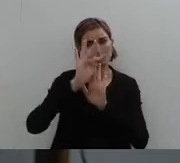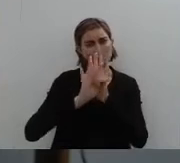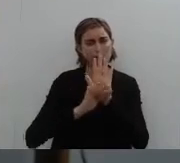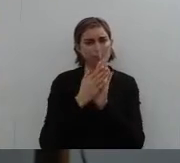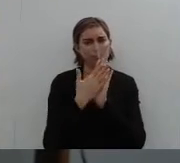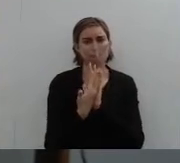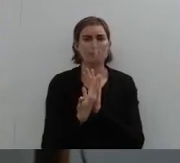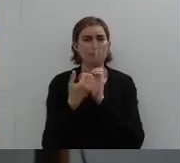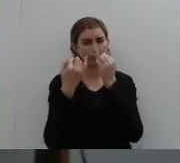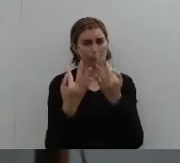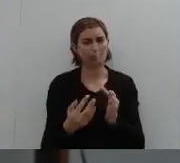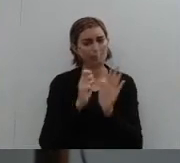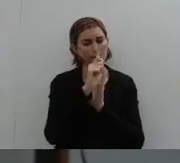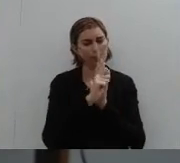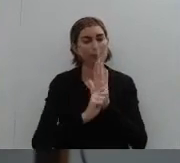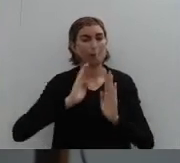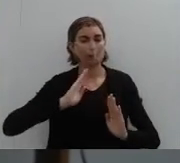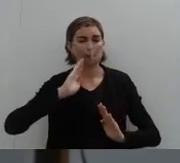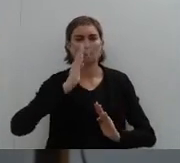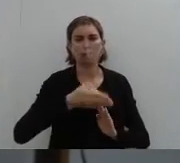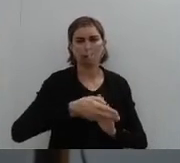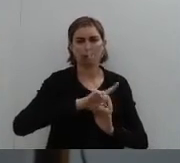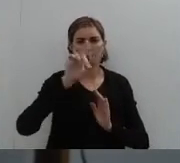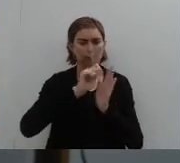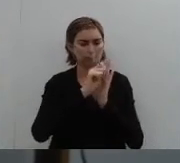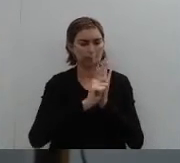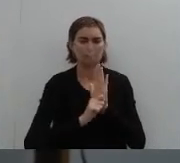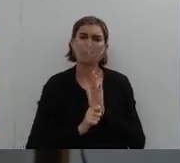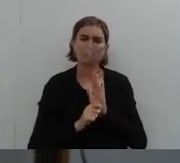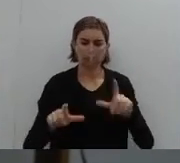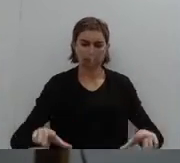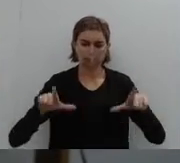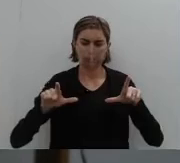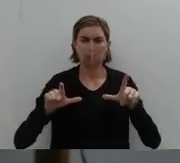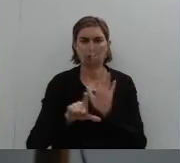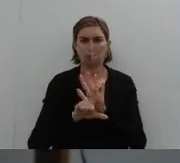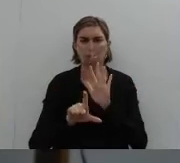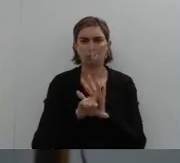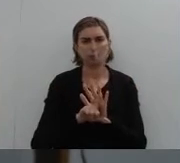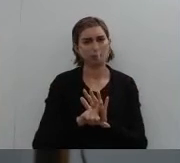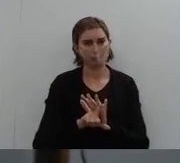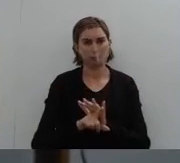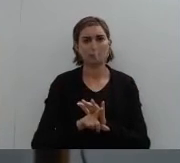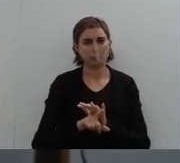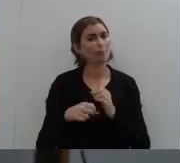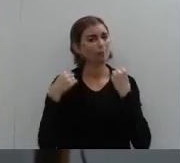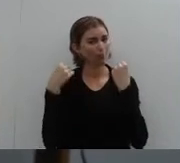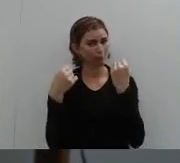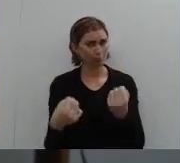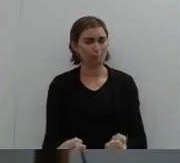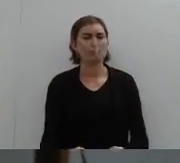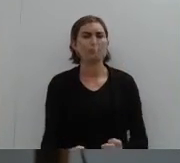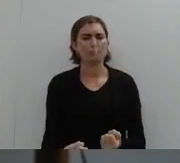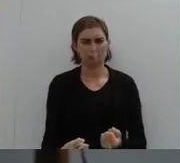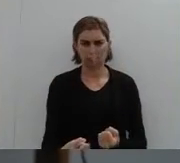bíblico chega a dizer que ele foi escrito diretamente por Deus nas tábuas da lei. Vejam o peso do sagrado,